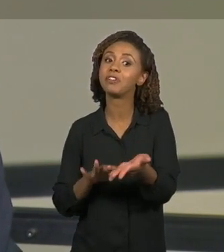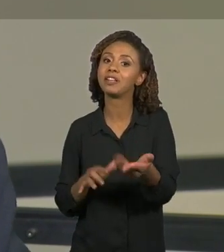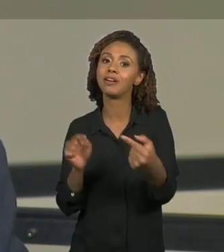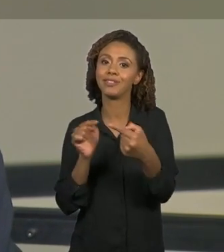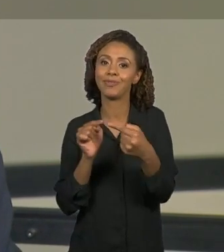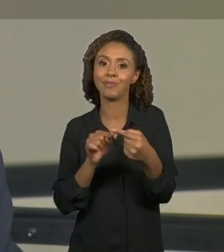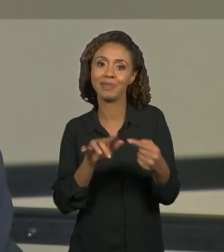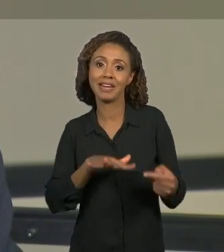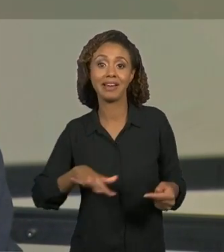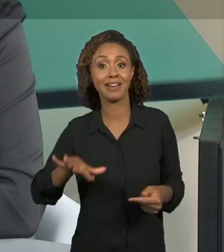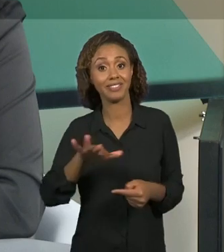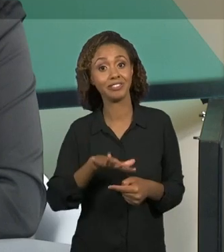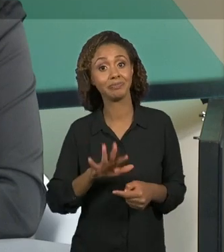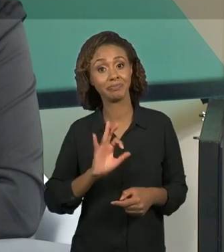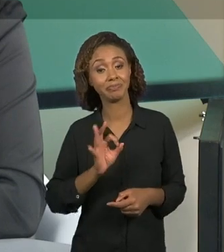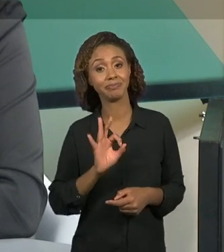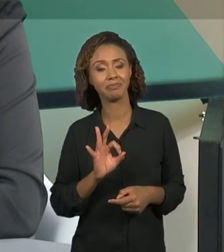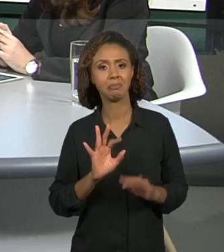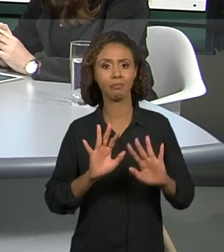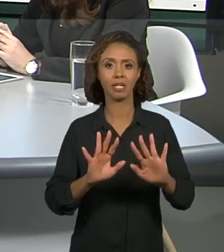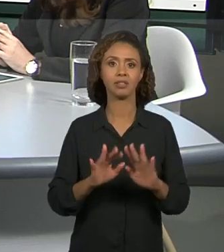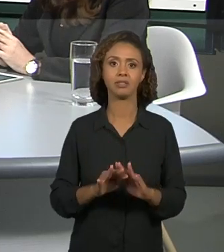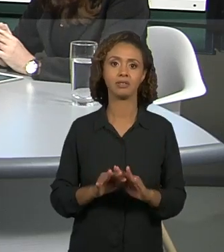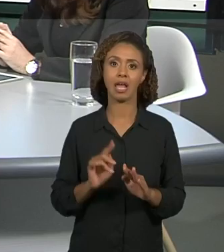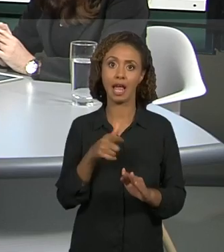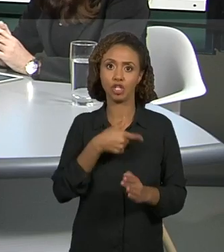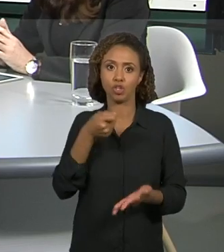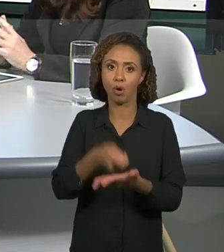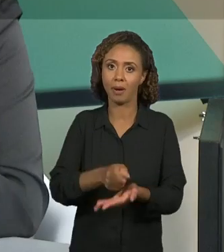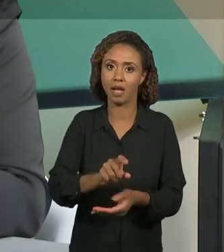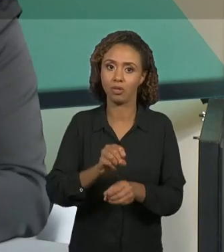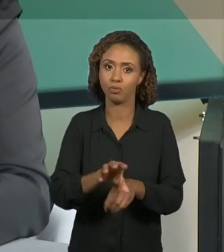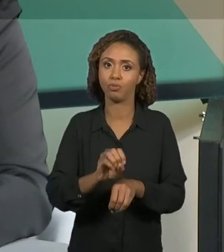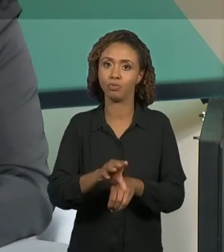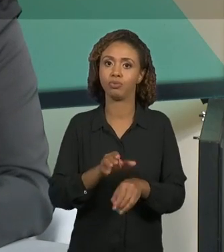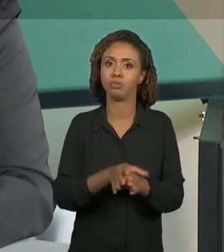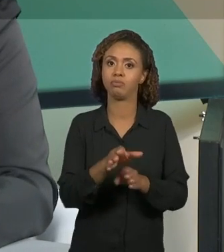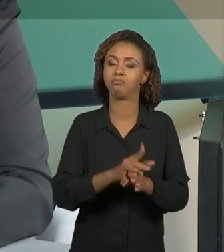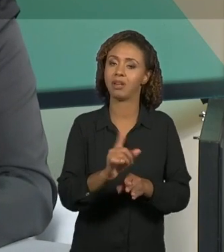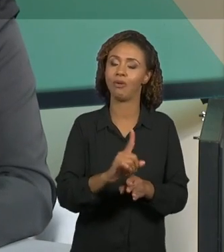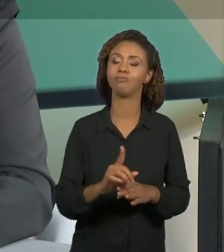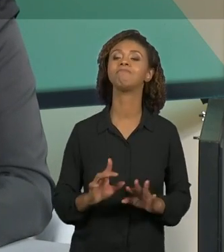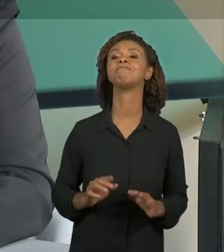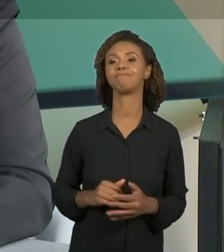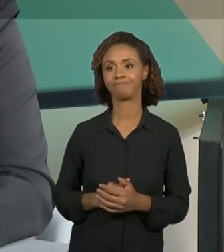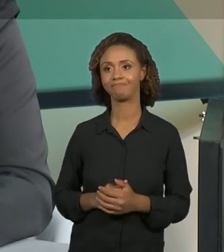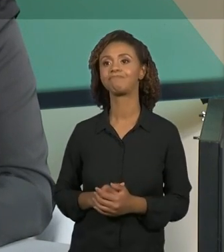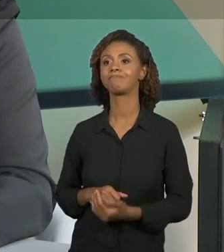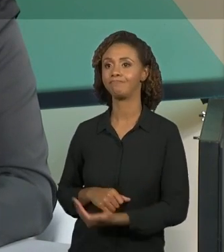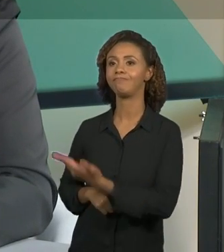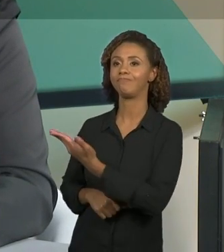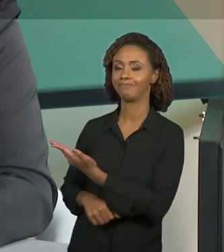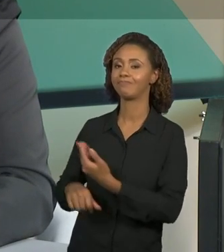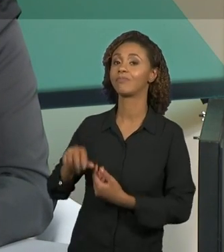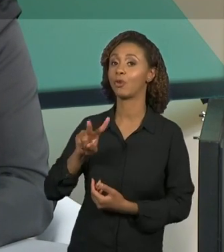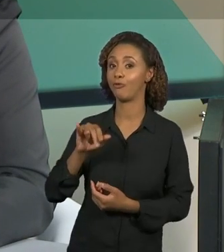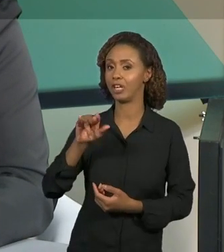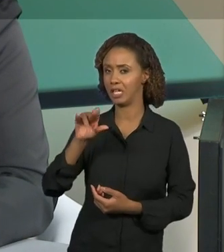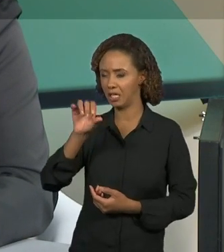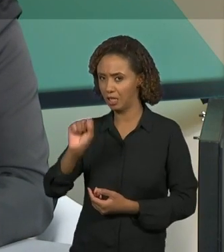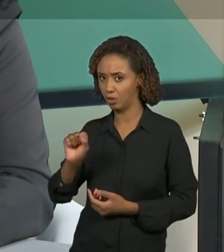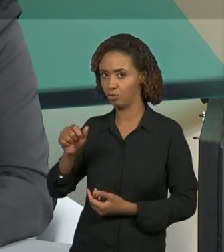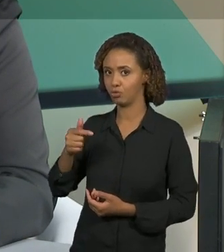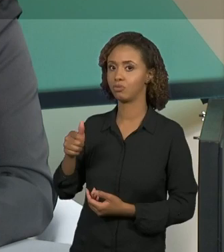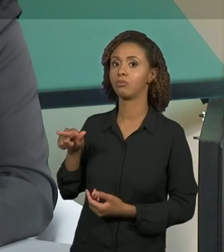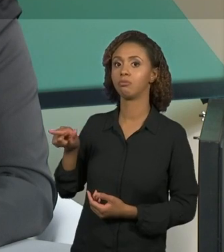possa fazer esse projeto né sim mas não é uma coisa assim fixa fixa exatamente por isso acho que tem uma fala do vinícius que ficou muito marcada